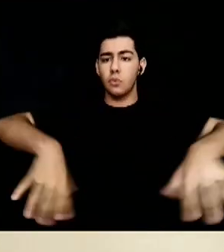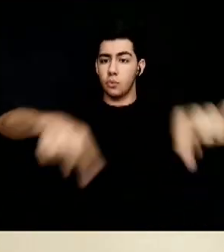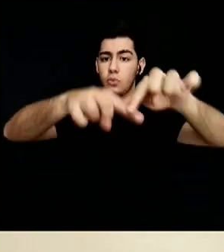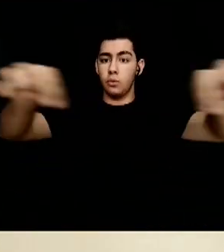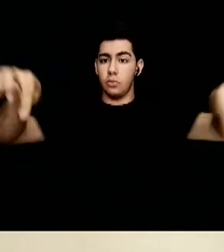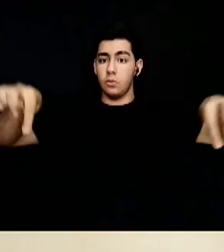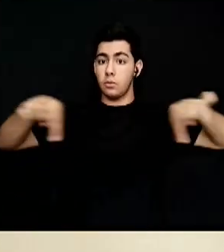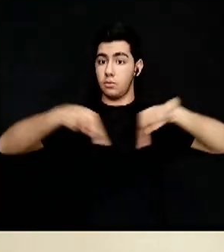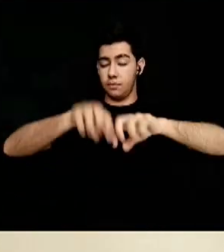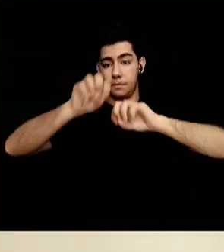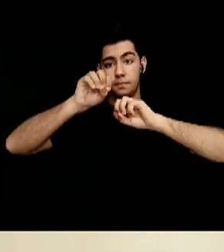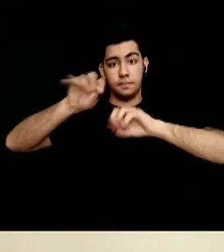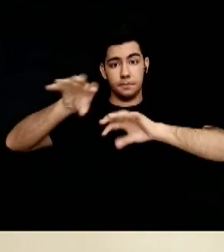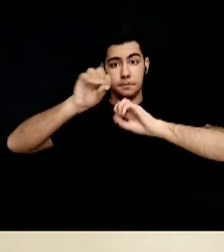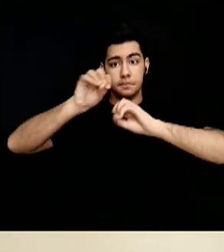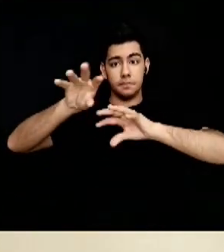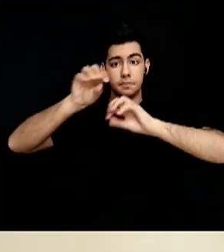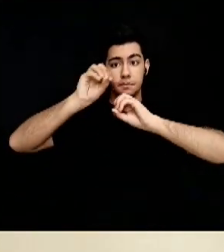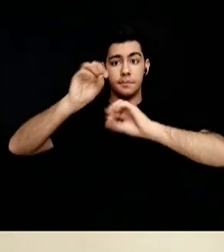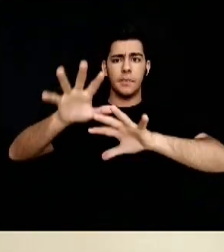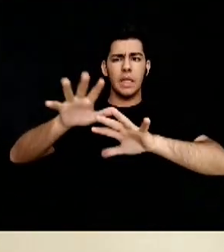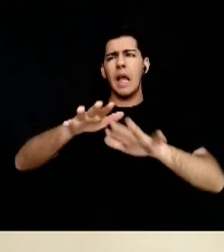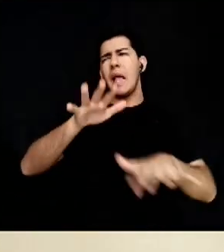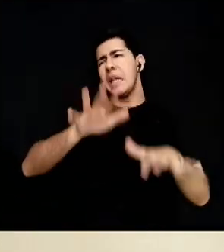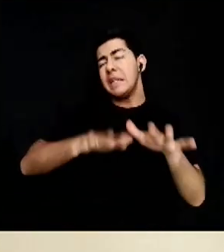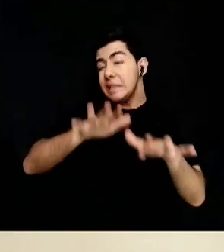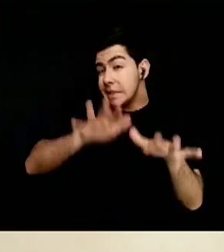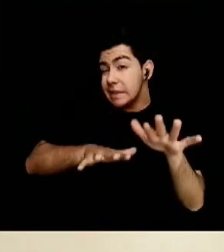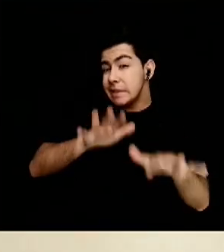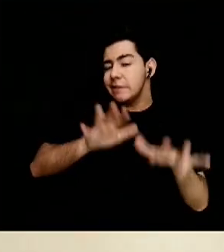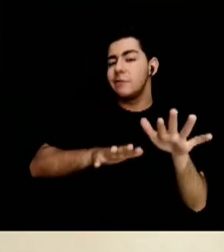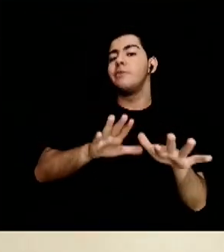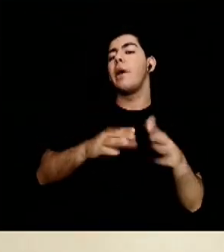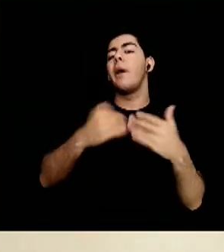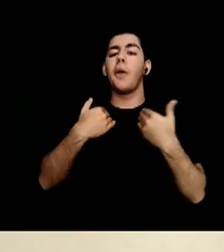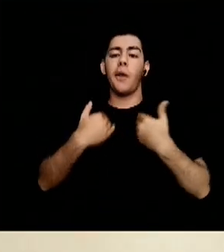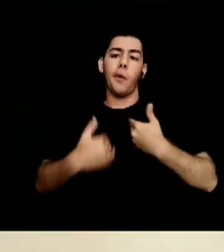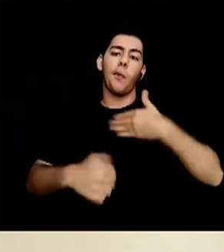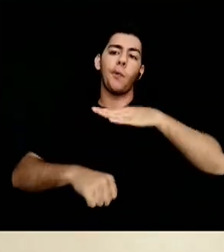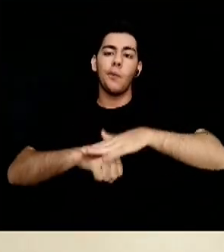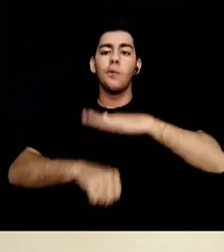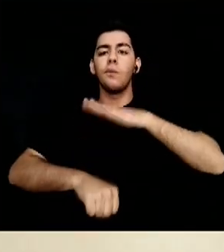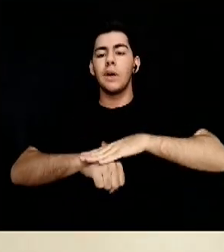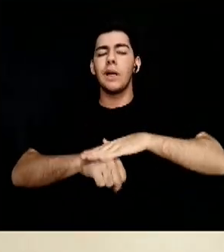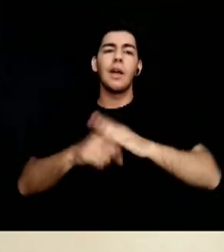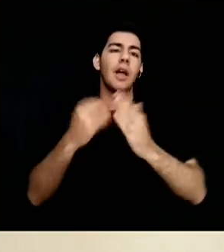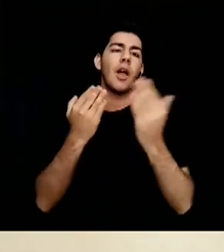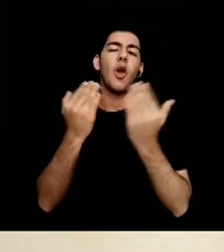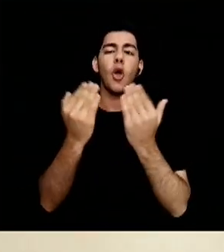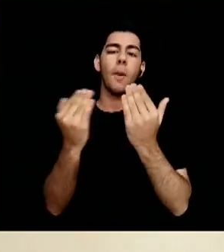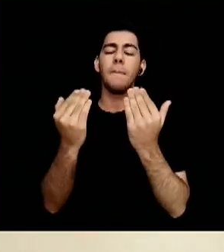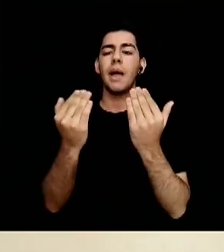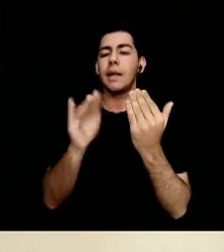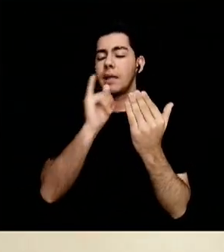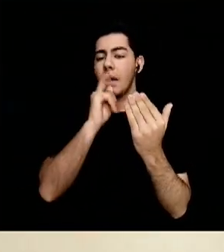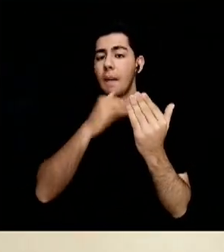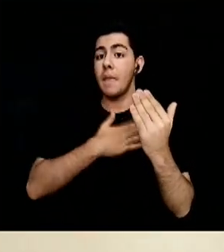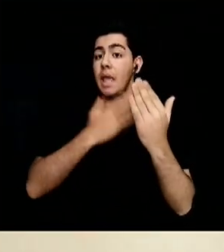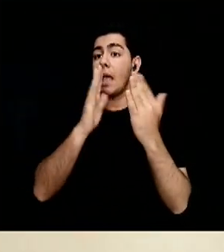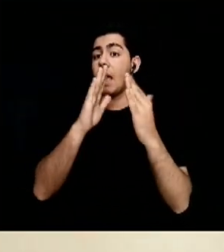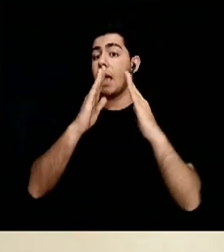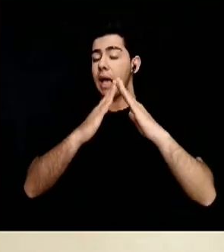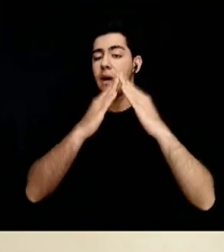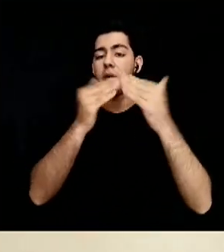De tempos em tempos, eu faço como se fosse um bazar, então eu ponho todo o ateliê à venda para